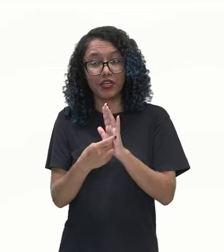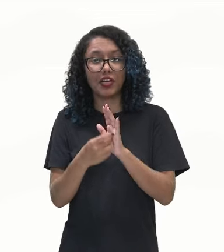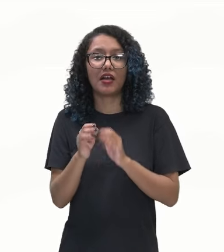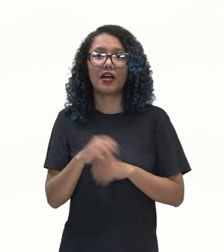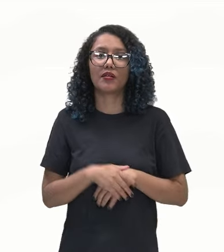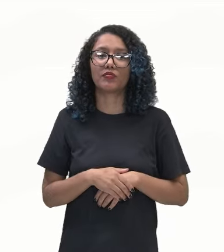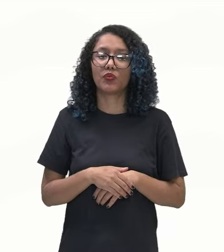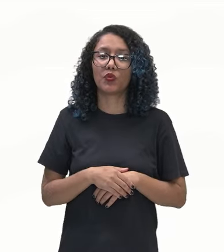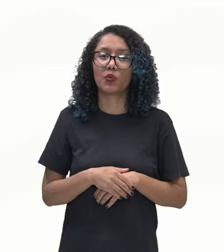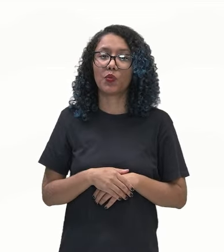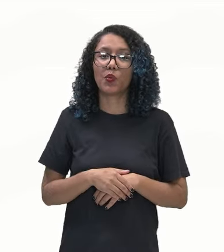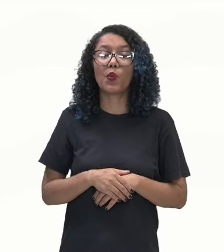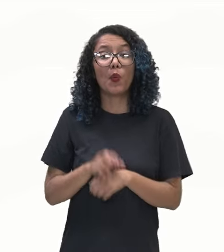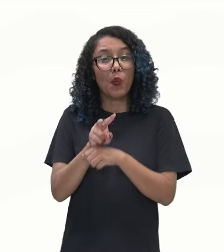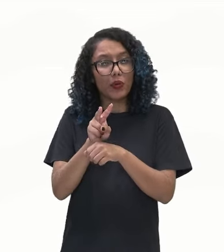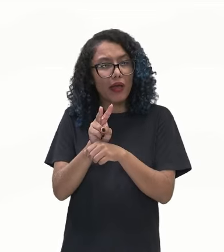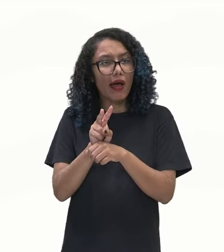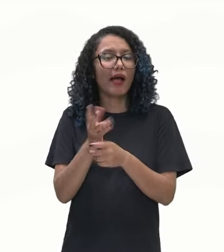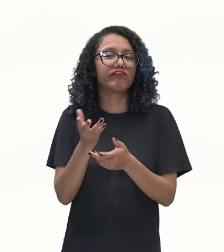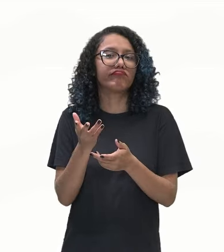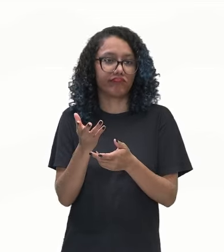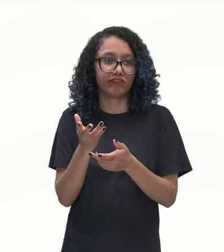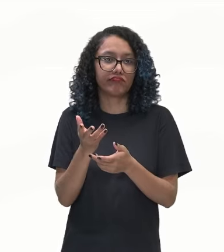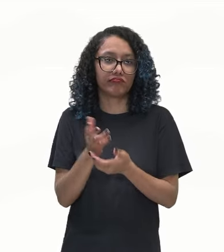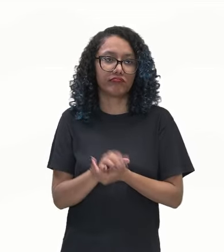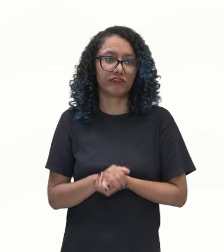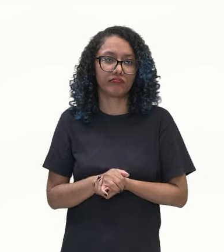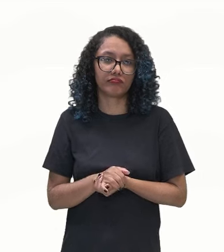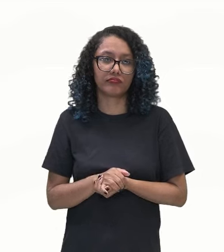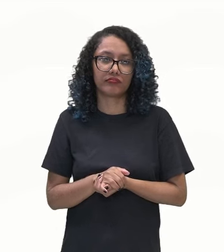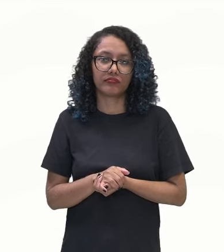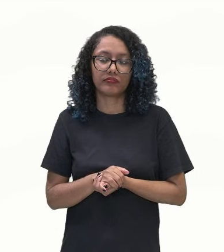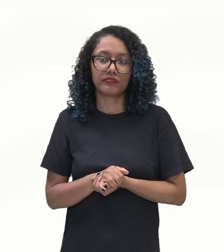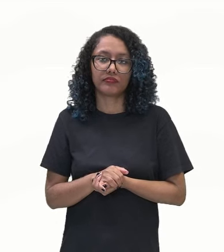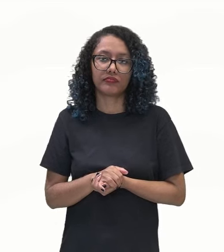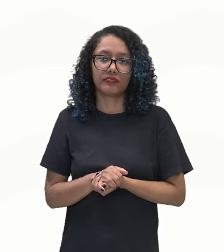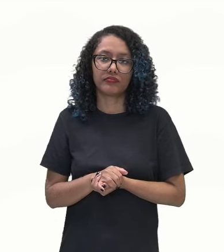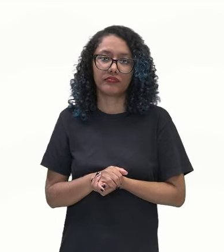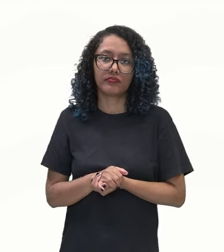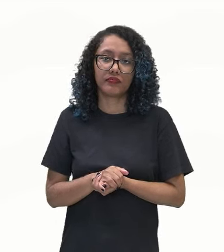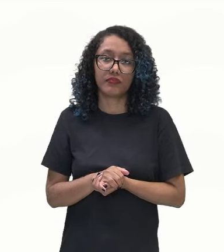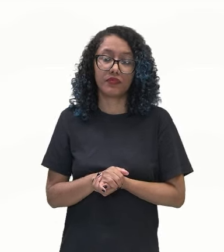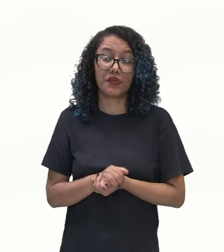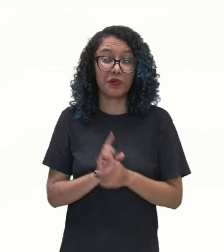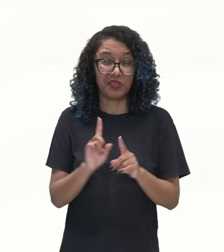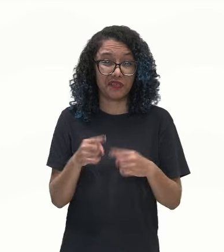nesse sentido de cuidar de algo. Permanece um desafio. Então,